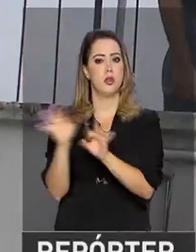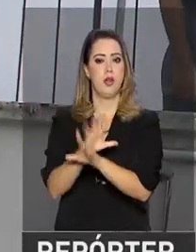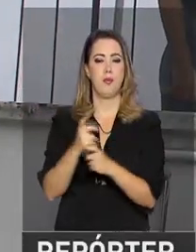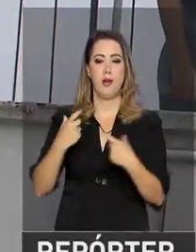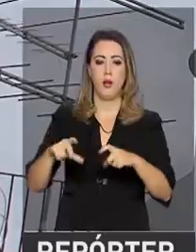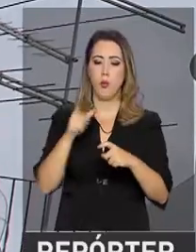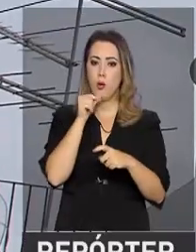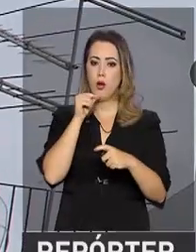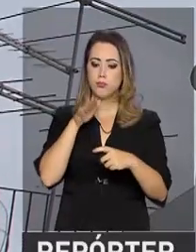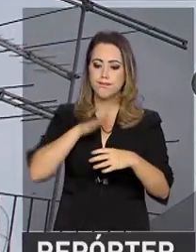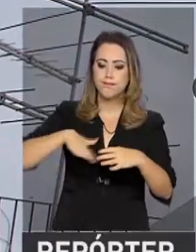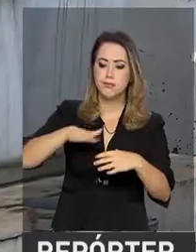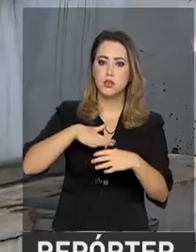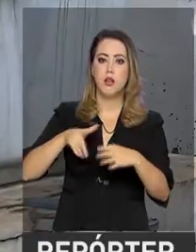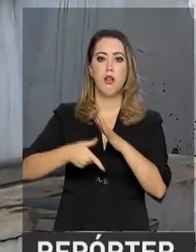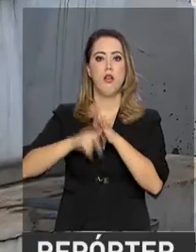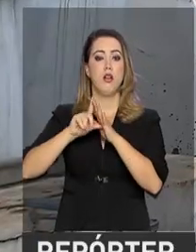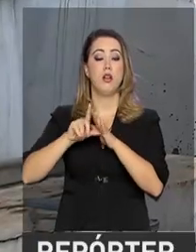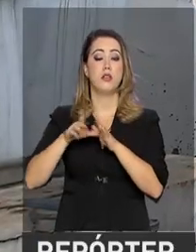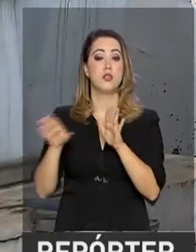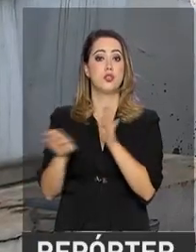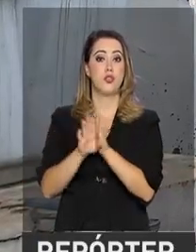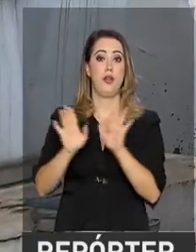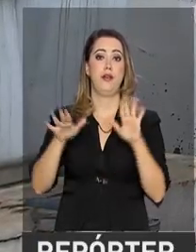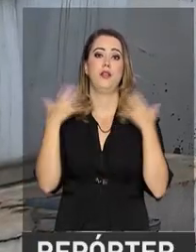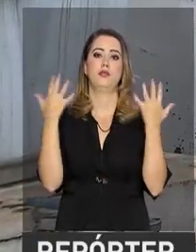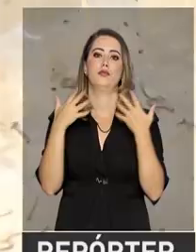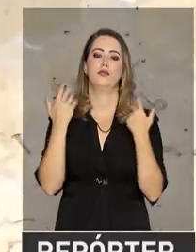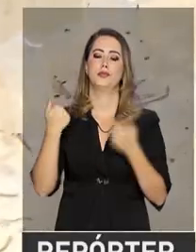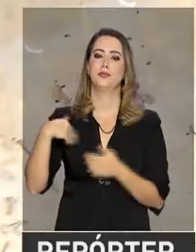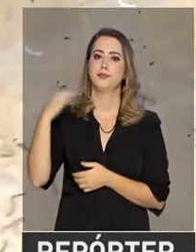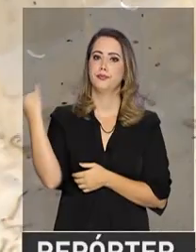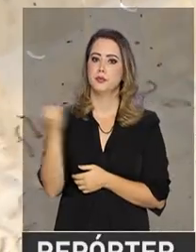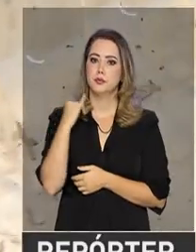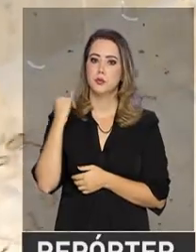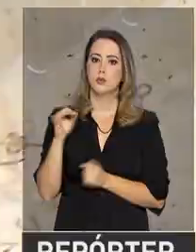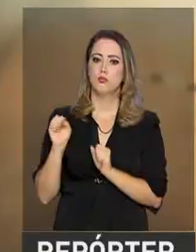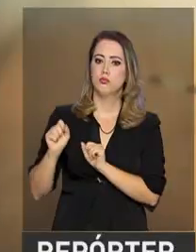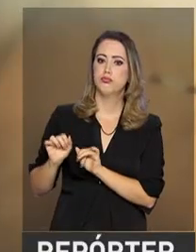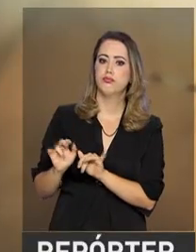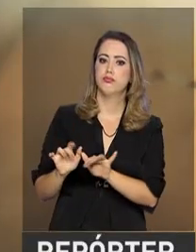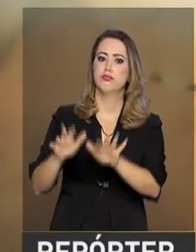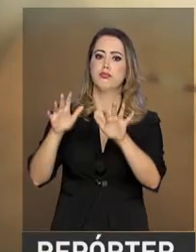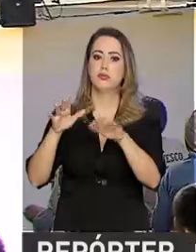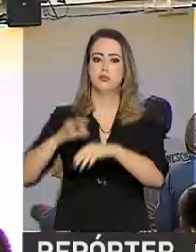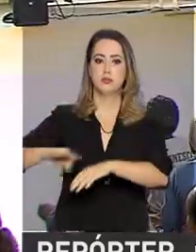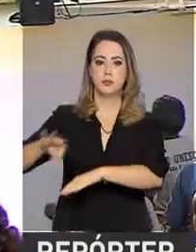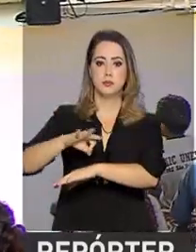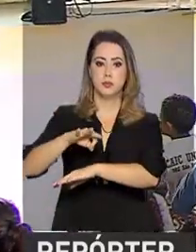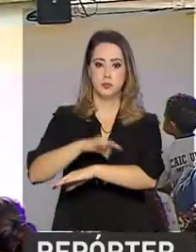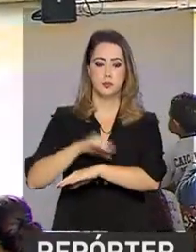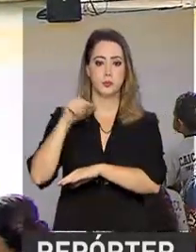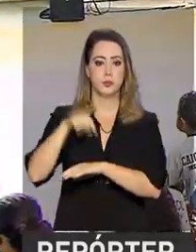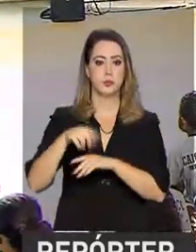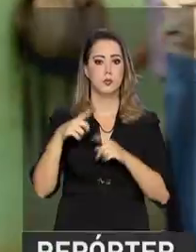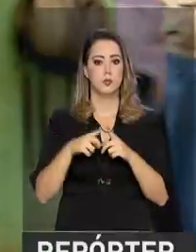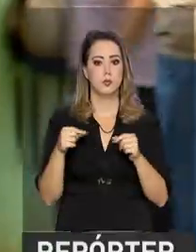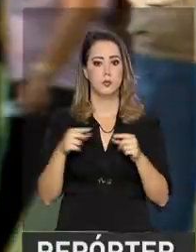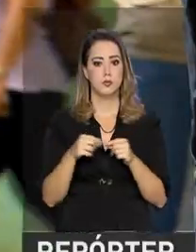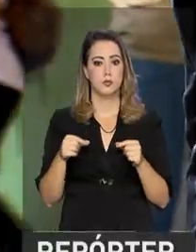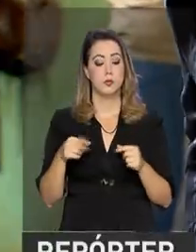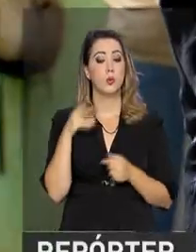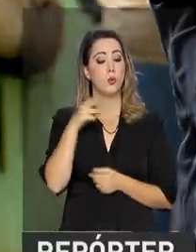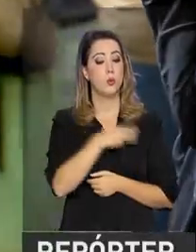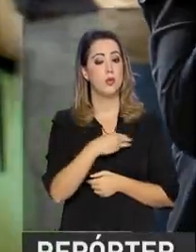especialmente antes da chegada do verão período mais favorável à proliferação do mosquito aqui em brasília o